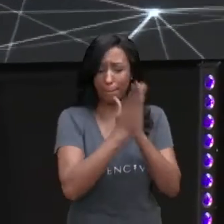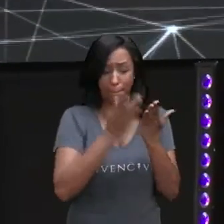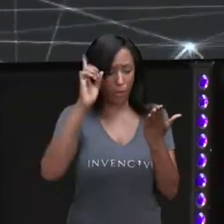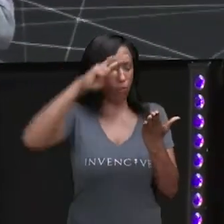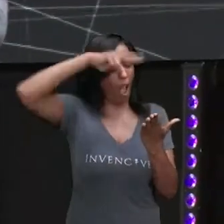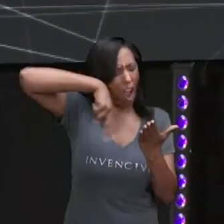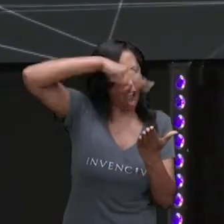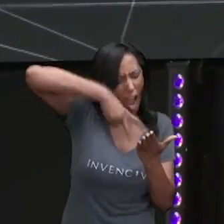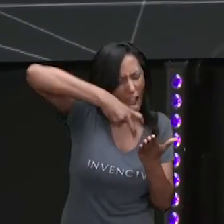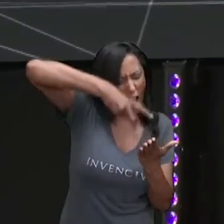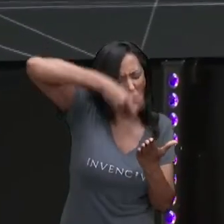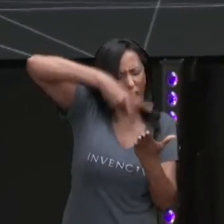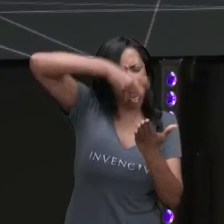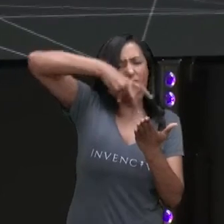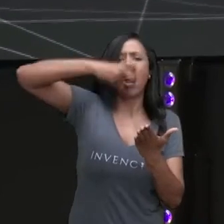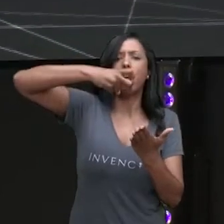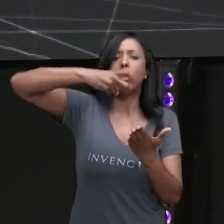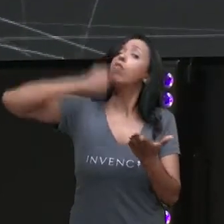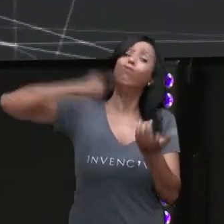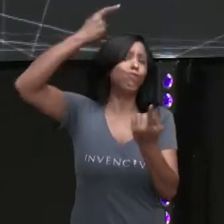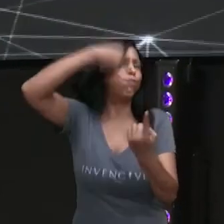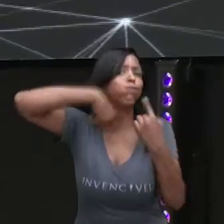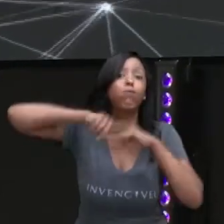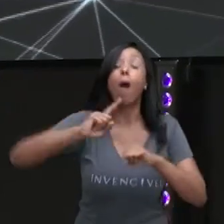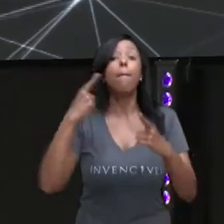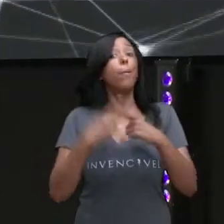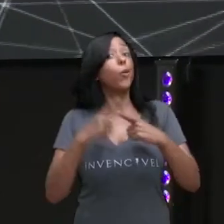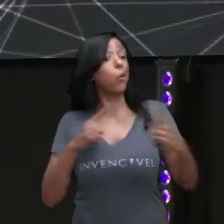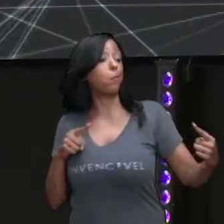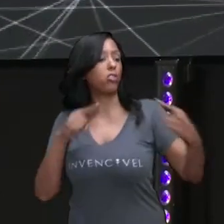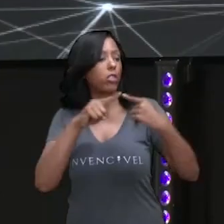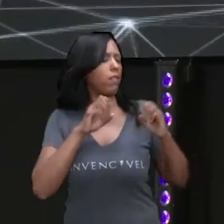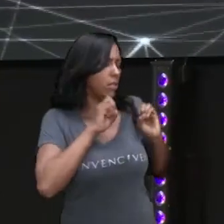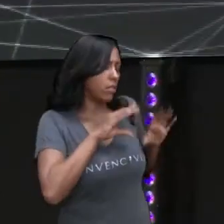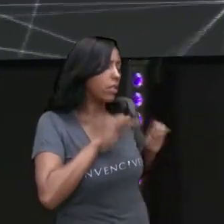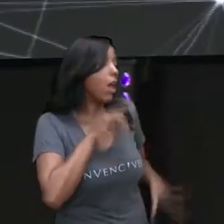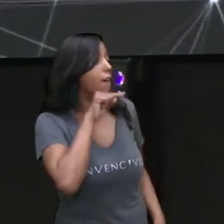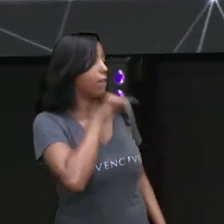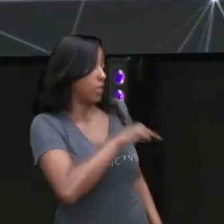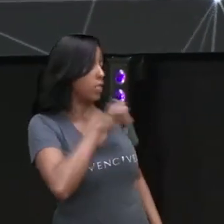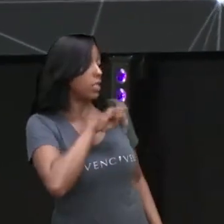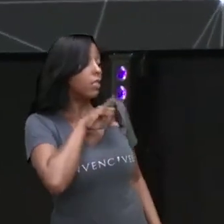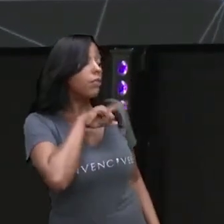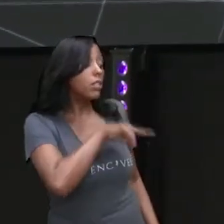vou ler Bíblia, sabe para quê? Só para te ensinar que se você ler Bíblia, você prospera, vou quebrar